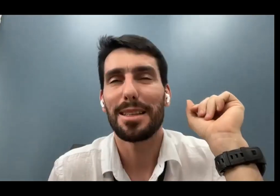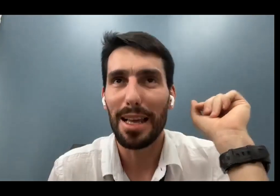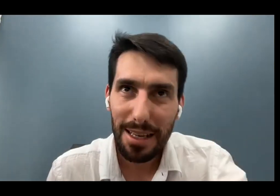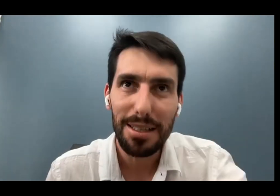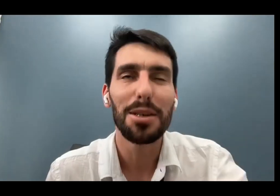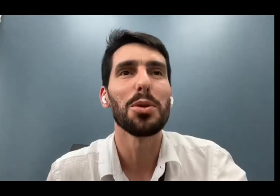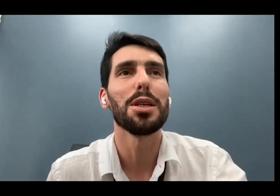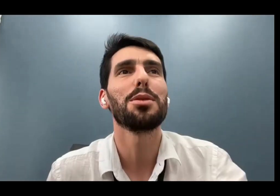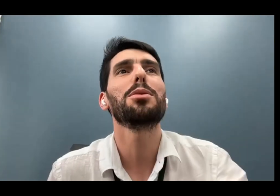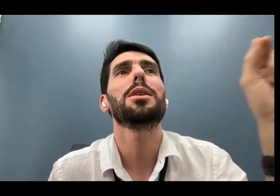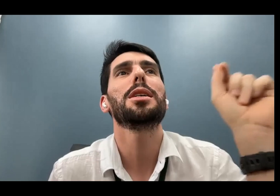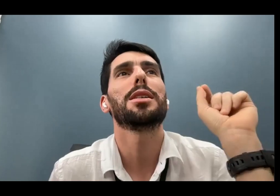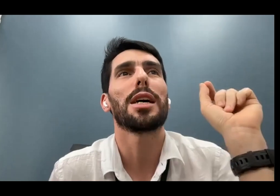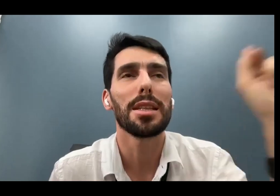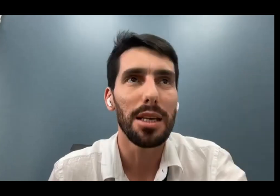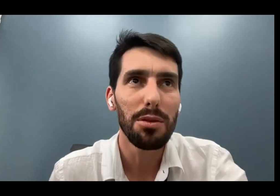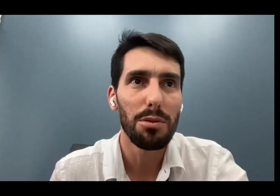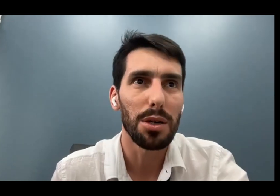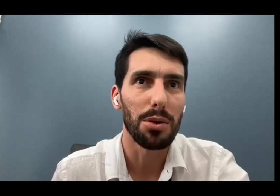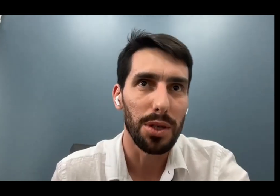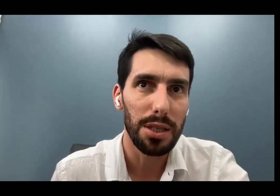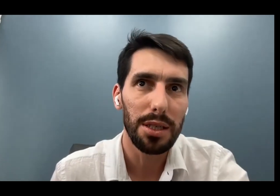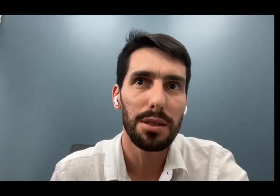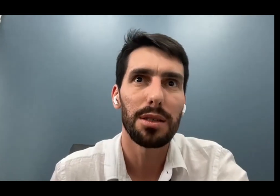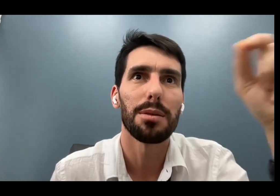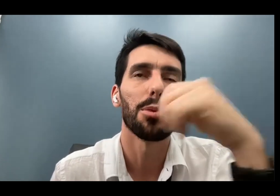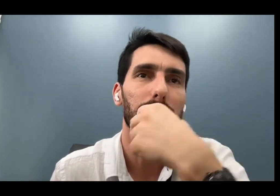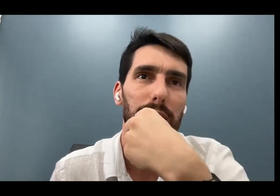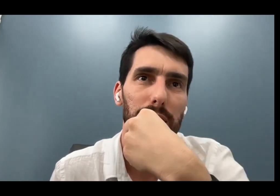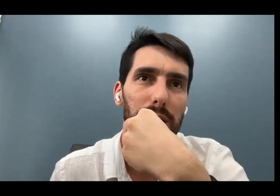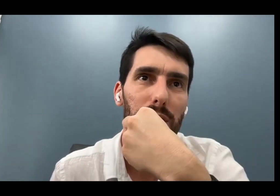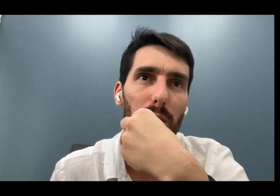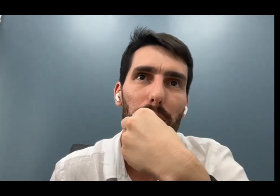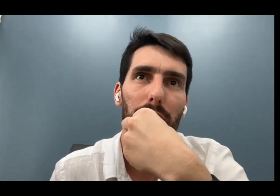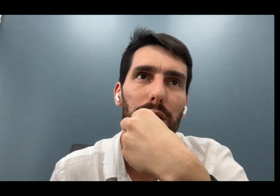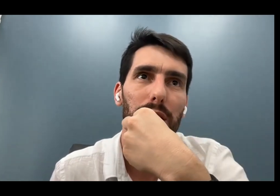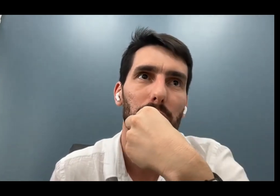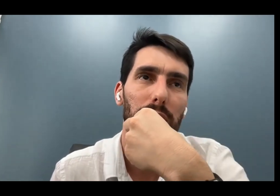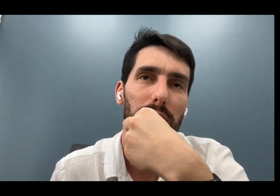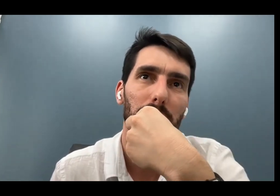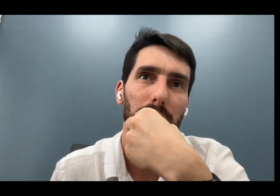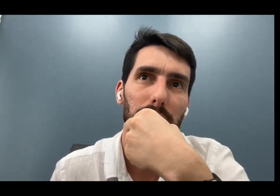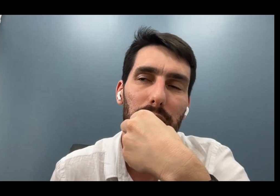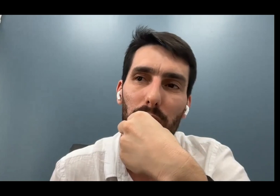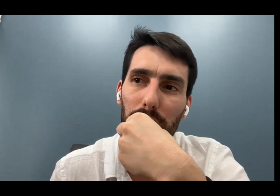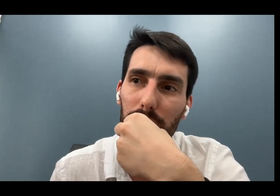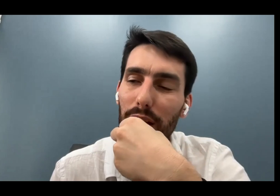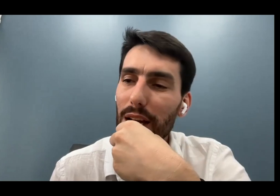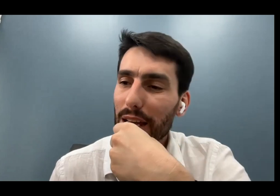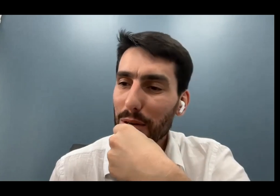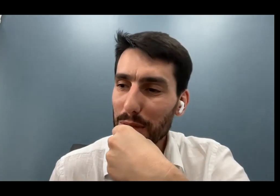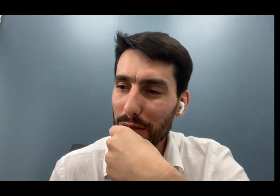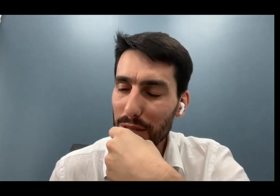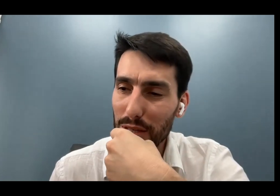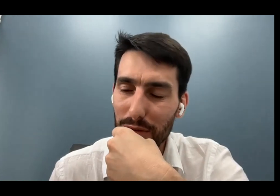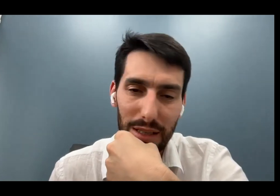Sim, tem que ser incluído e já tem alguma coisa mostrando, né, o papel de desreguladores